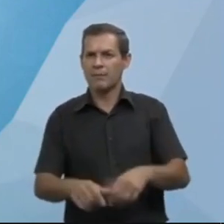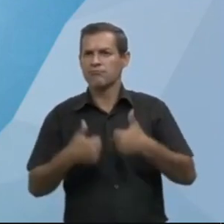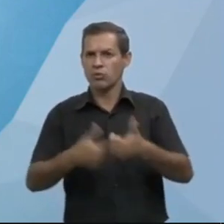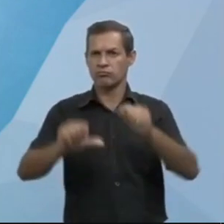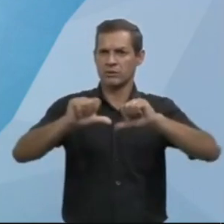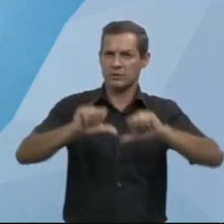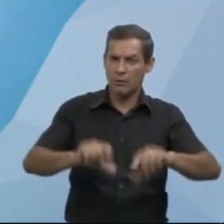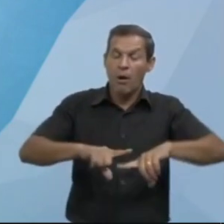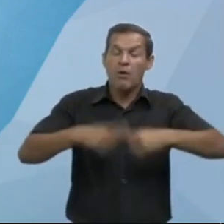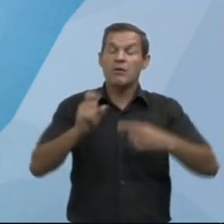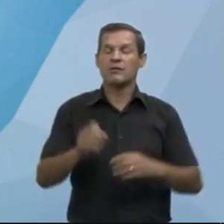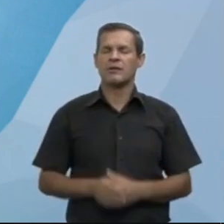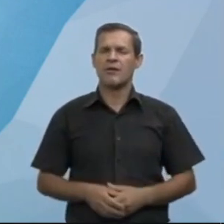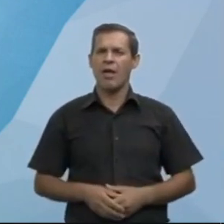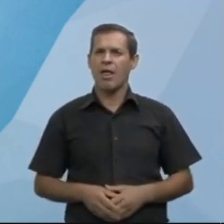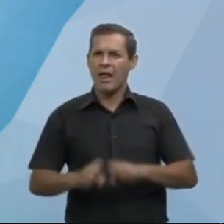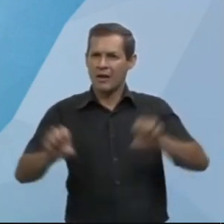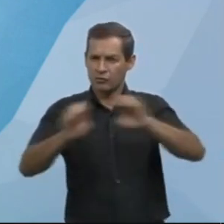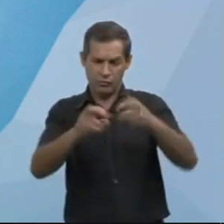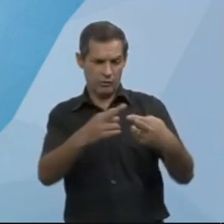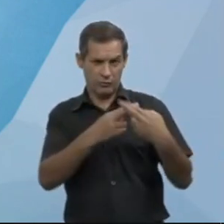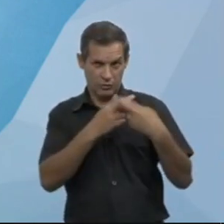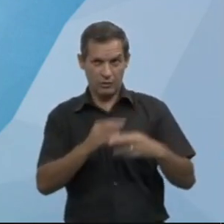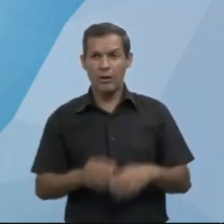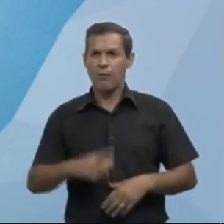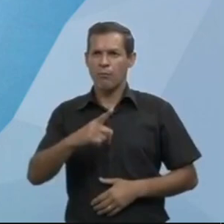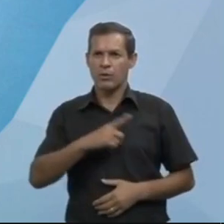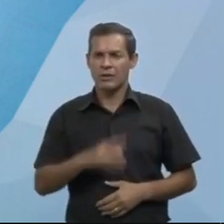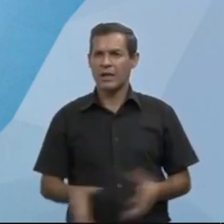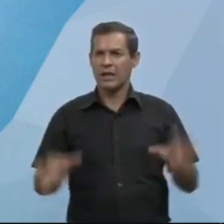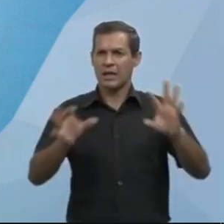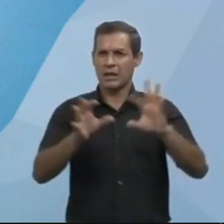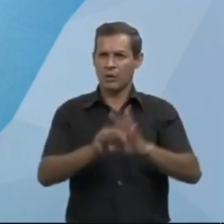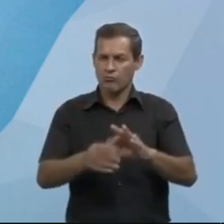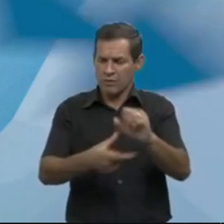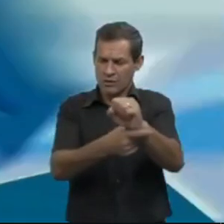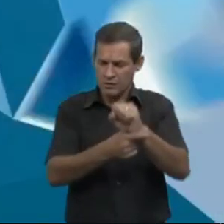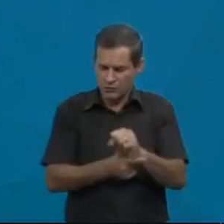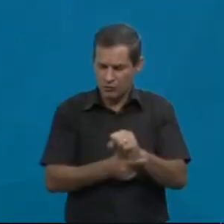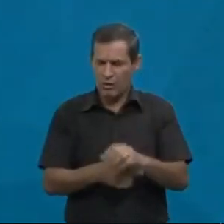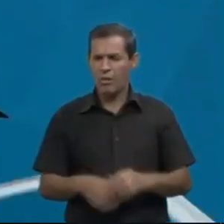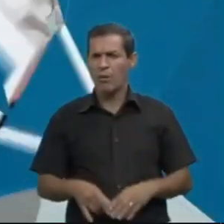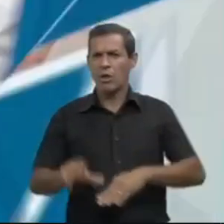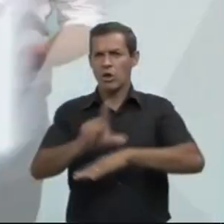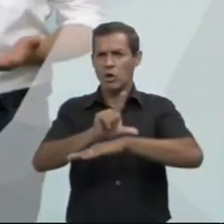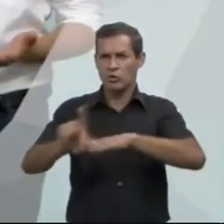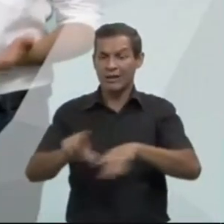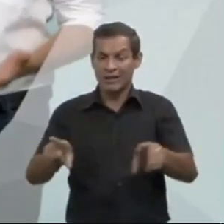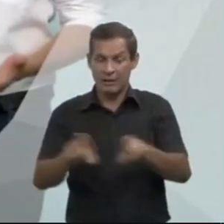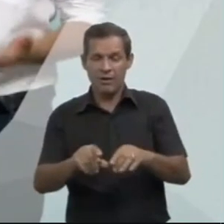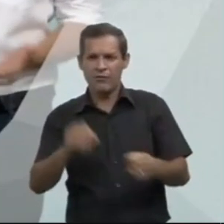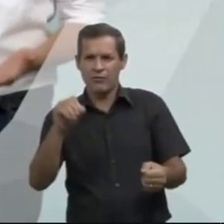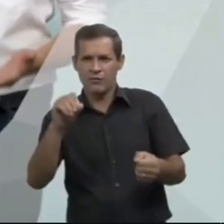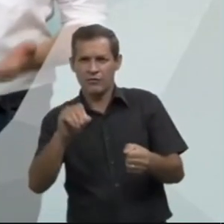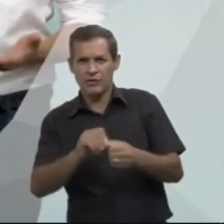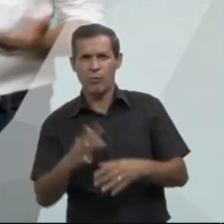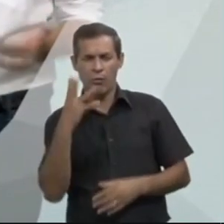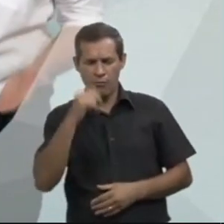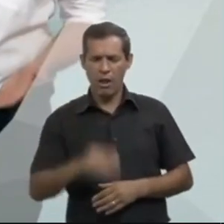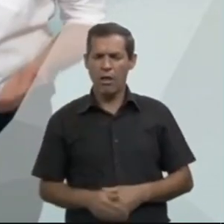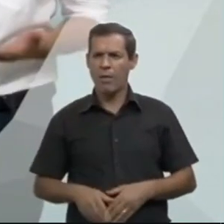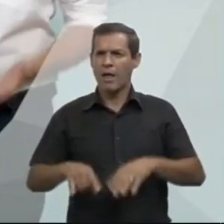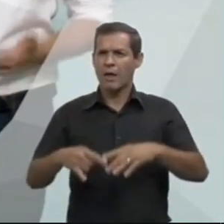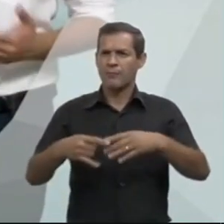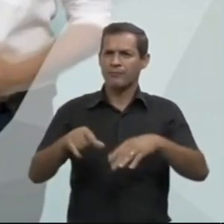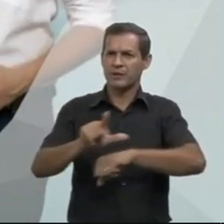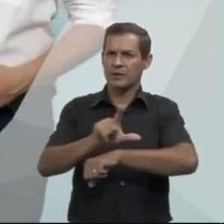quanto negativas, ou seja, as estruturas responsáveis por manter a integridade e segurança de uma laje. No fim, acabamos construindo uma bela laje